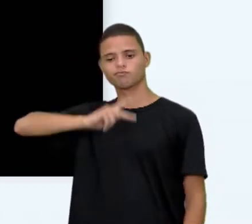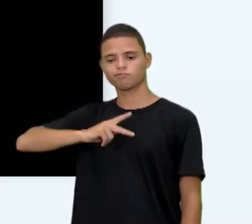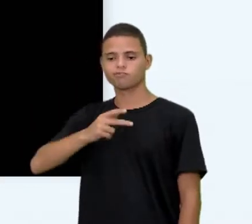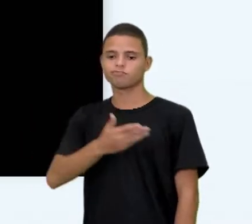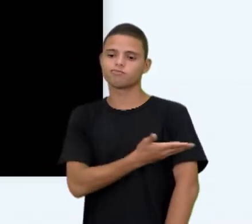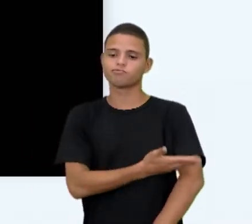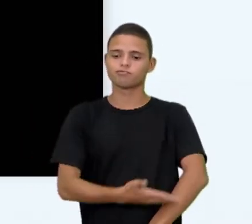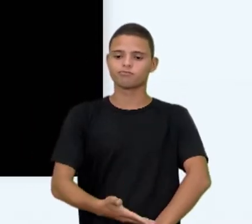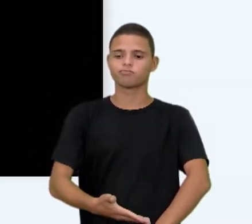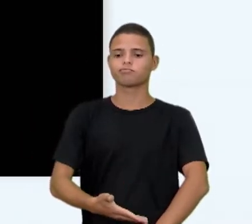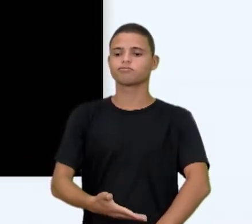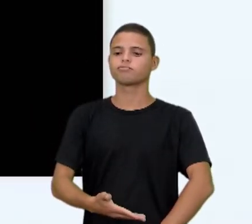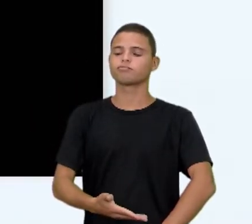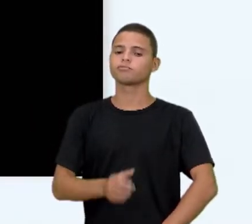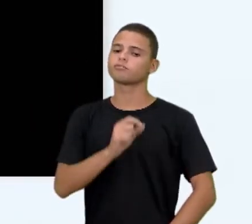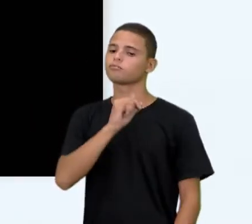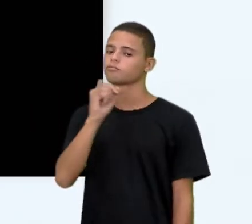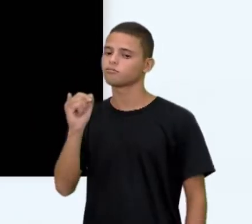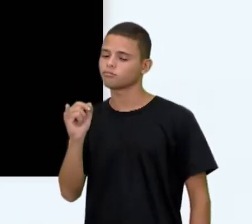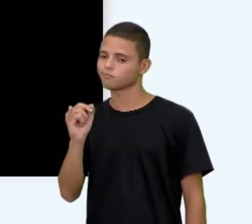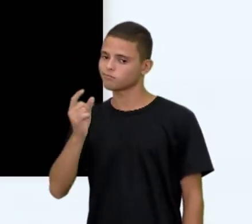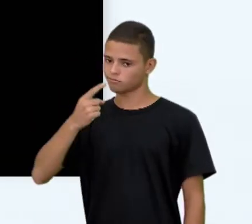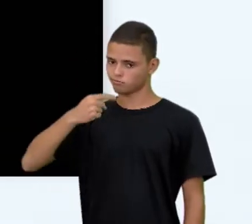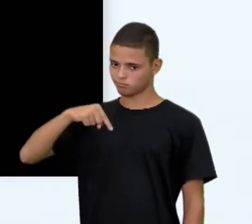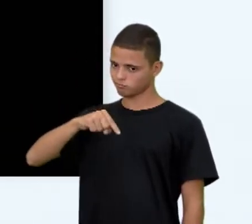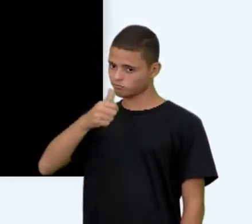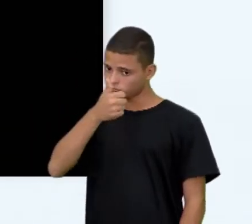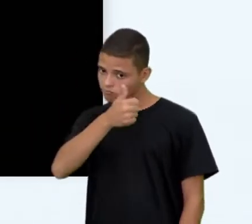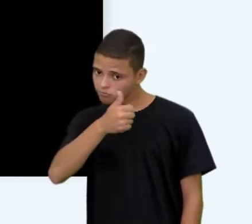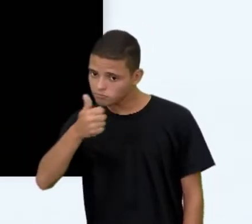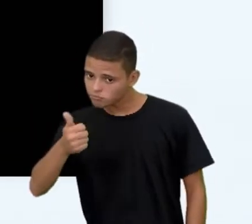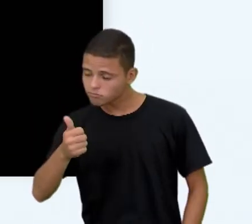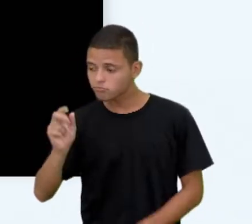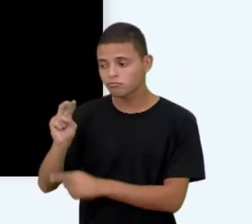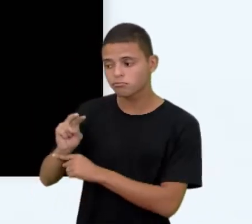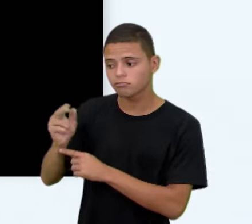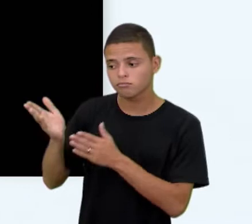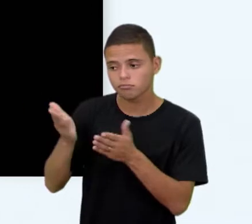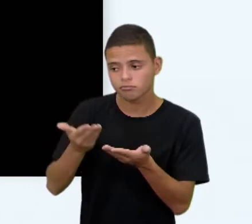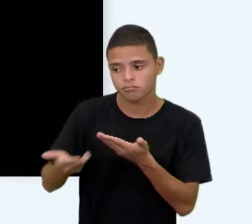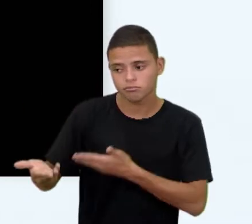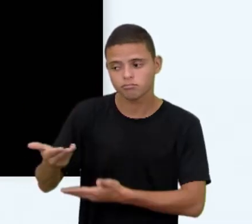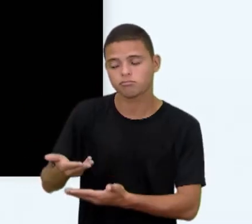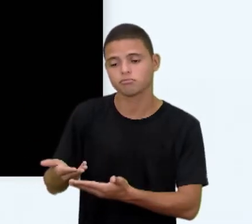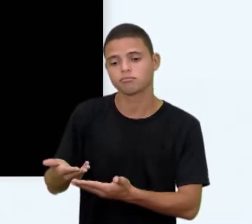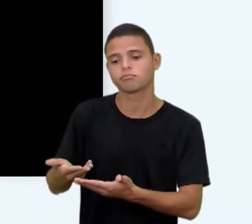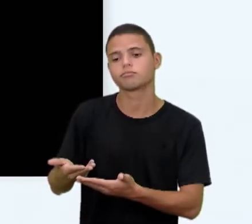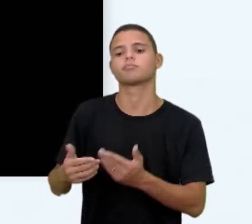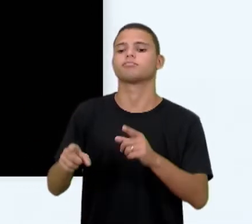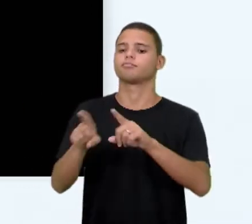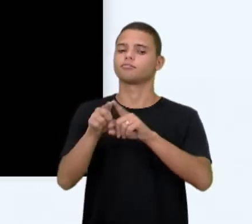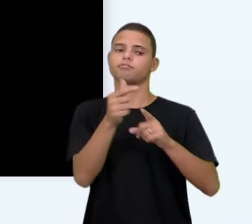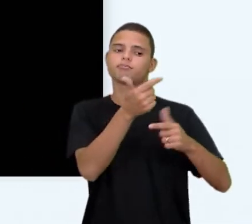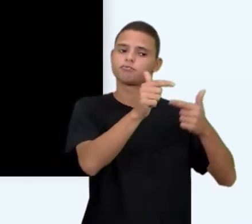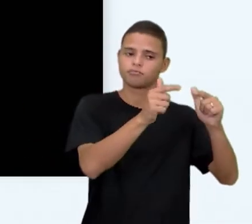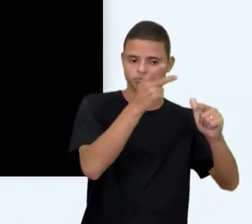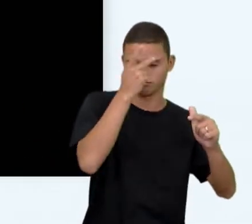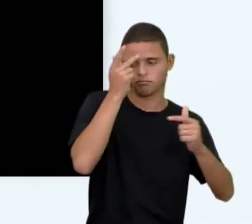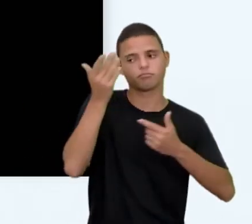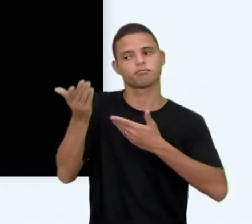e manias, se estamos fazendo nossa parte em preservar o meio ambiente e também se as outras pessoas